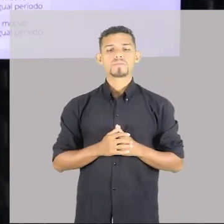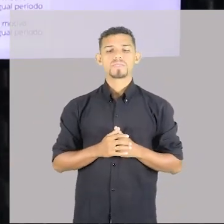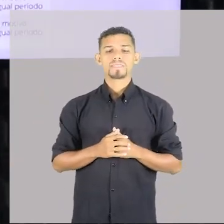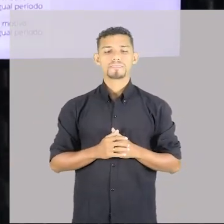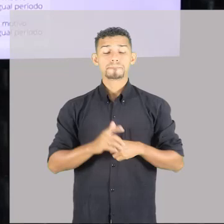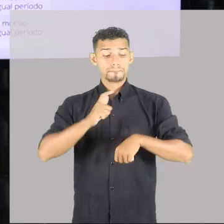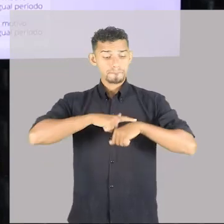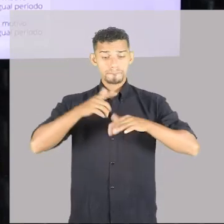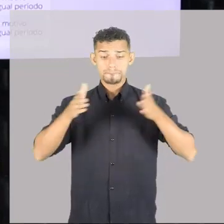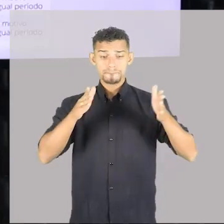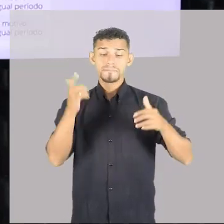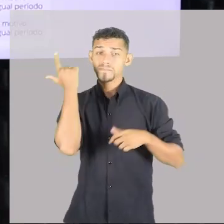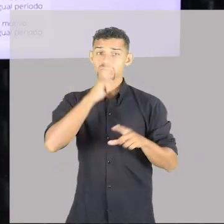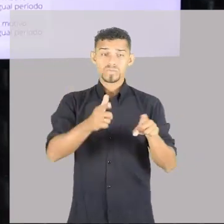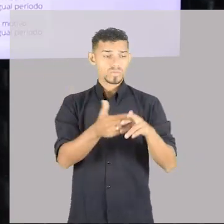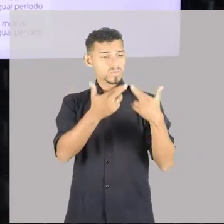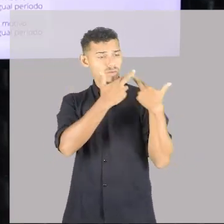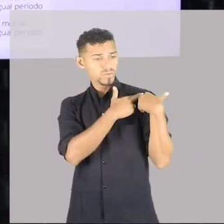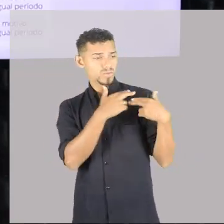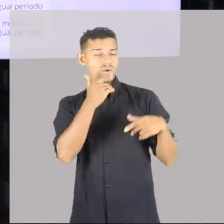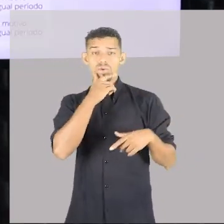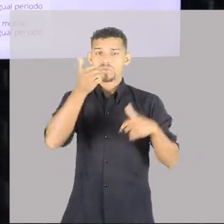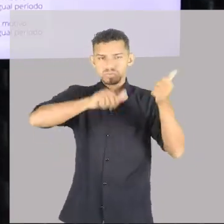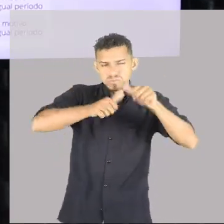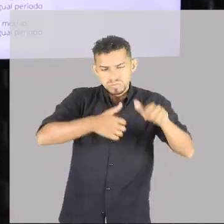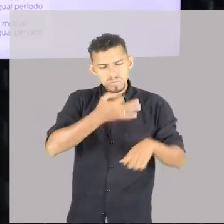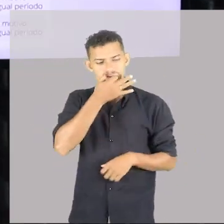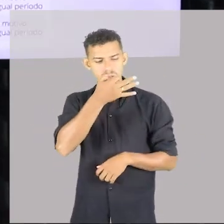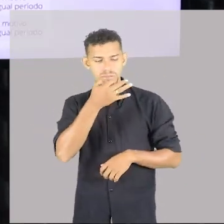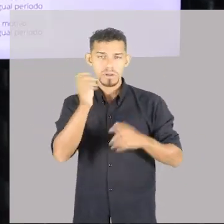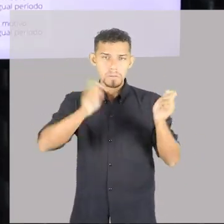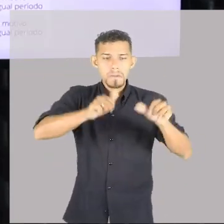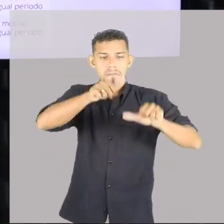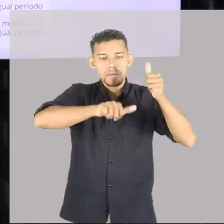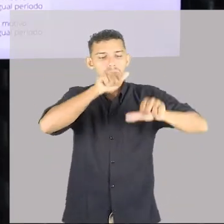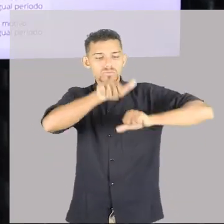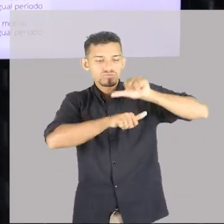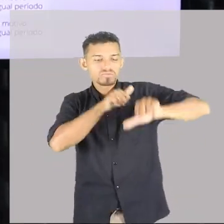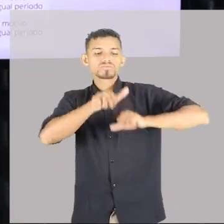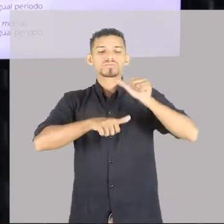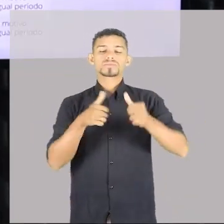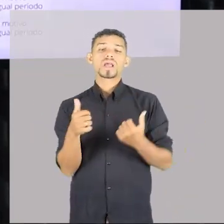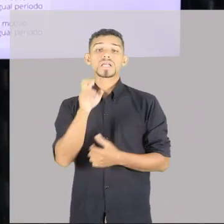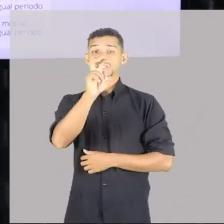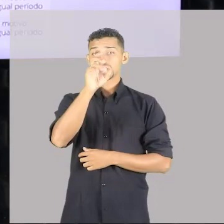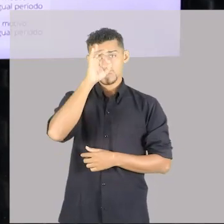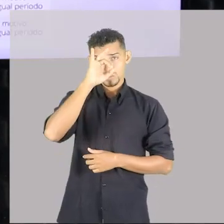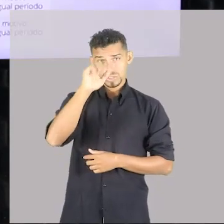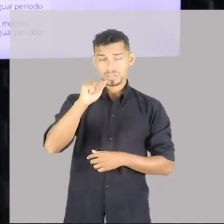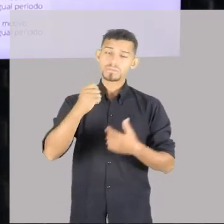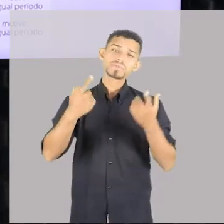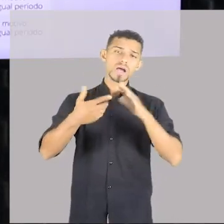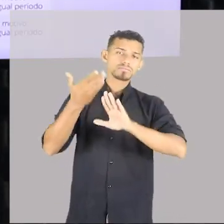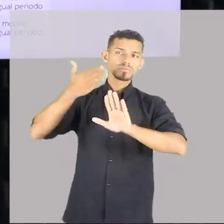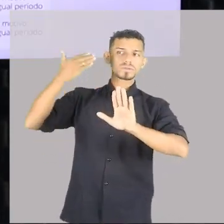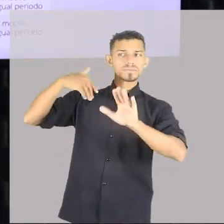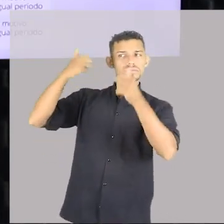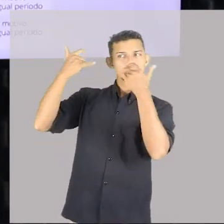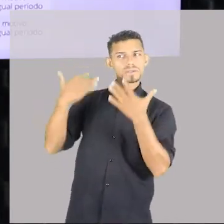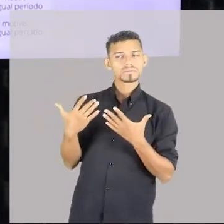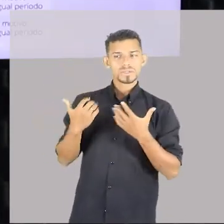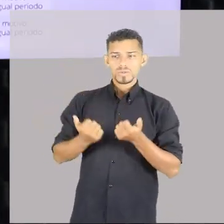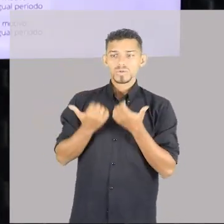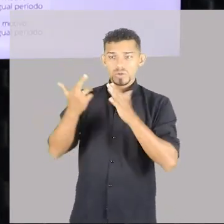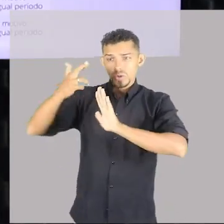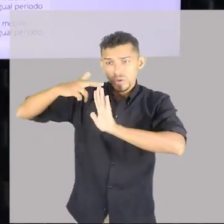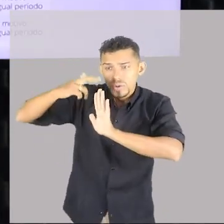O prazo para a autoridade reconsiderar a decisão é de 5 dias, como a gente discutiu. Quando eu ofereço um